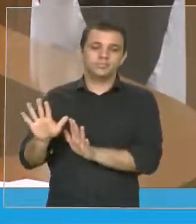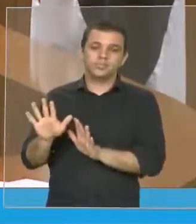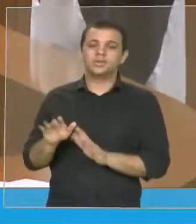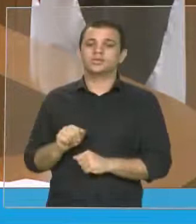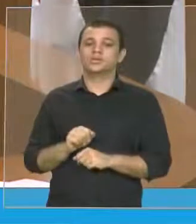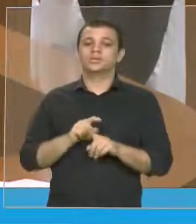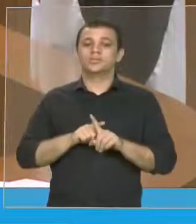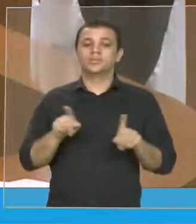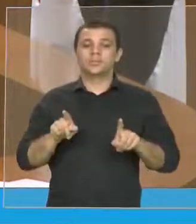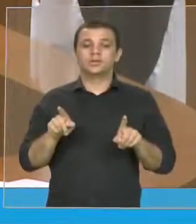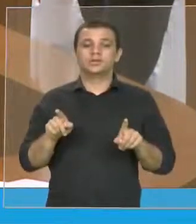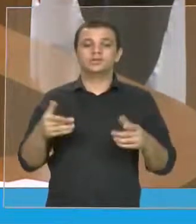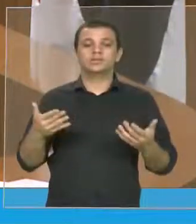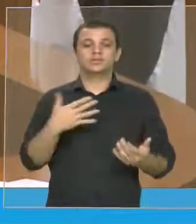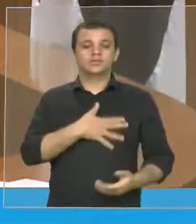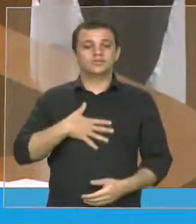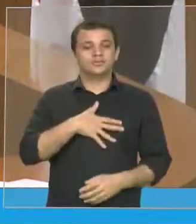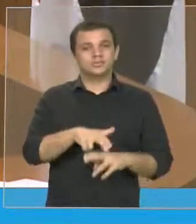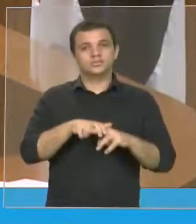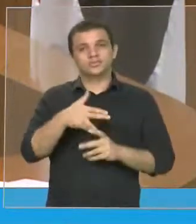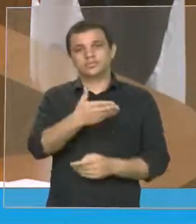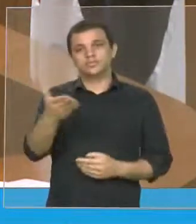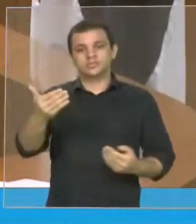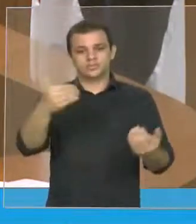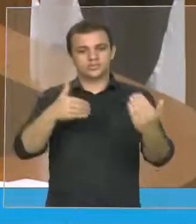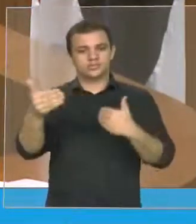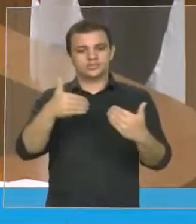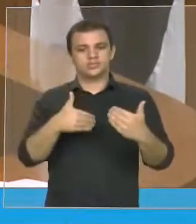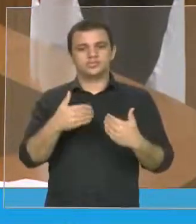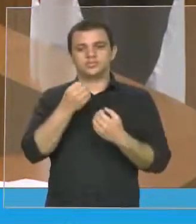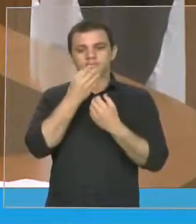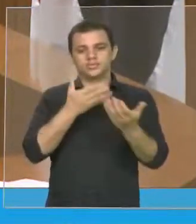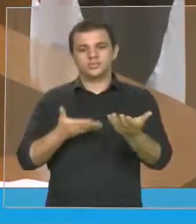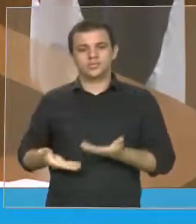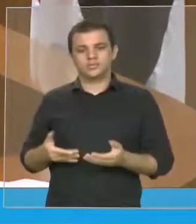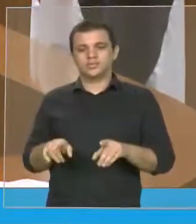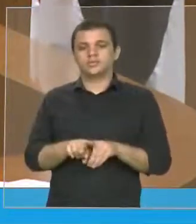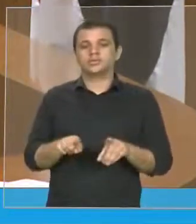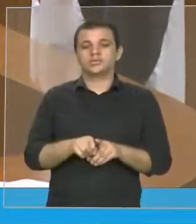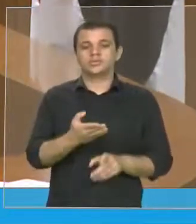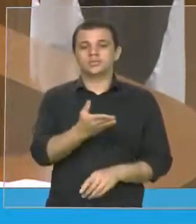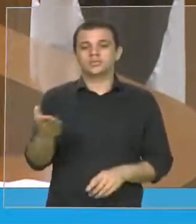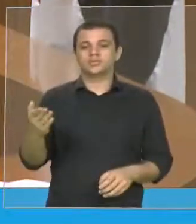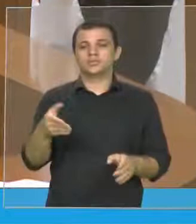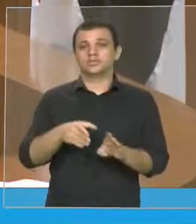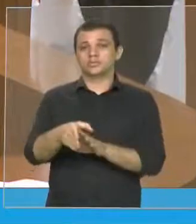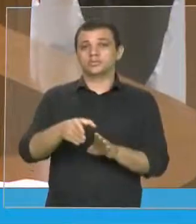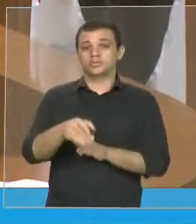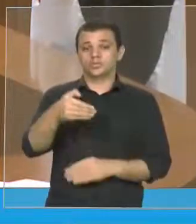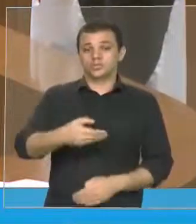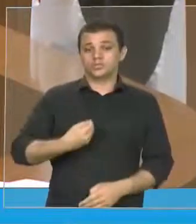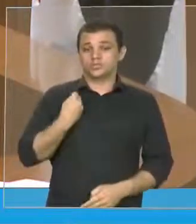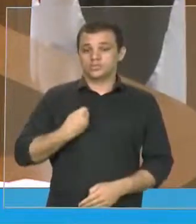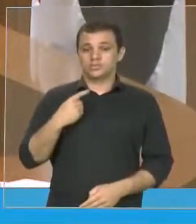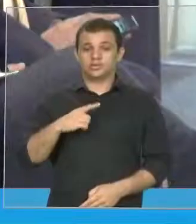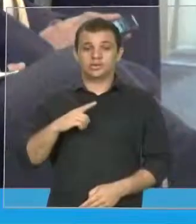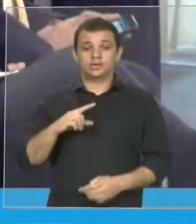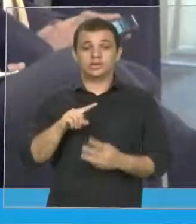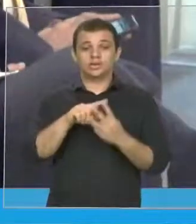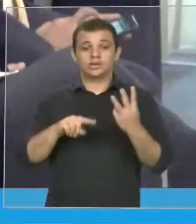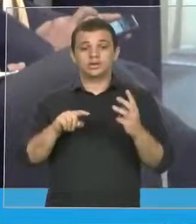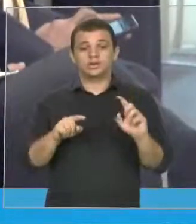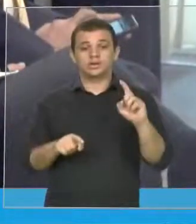todos aqui, sejam muito bem-vindos. Inclusive, dos conselheiros presentes, 3 já foram deputados